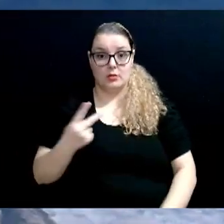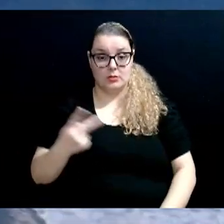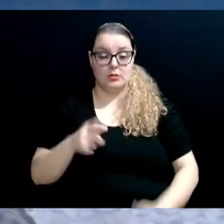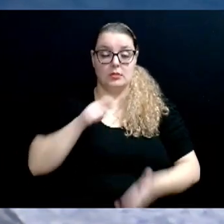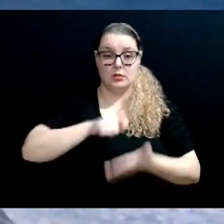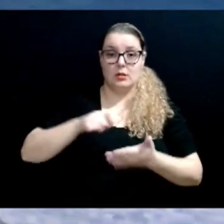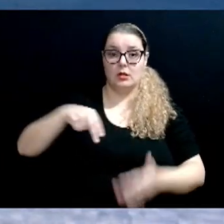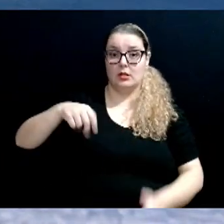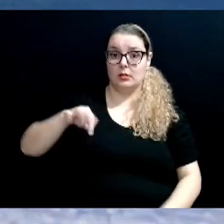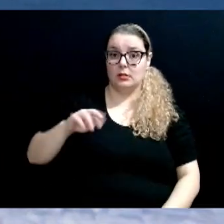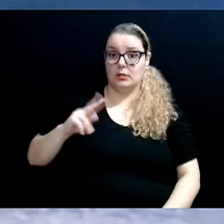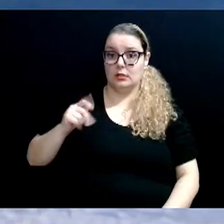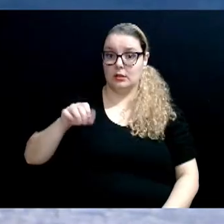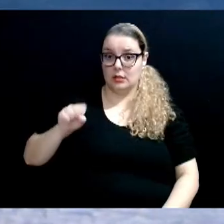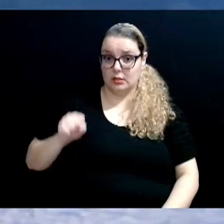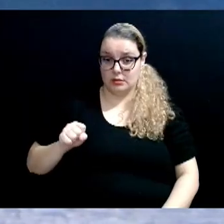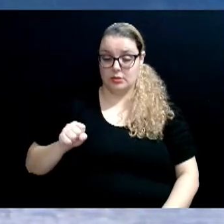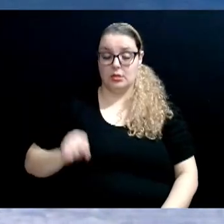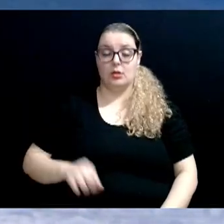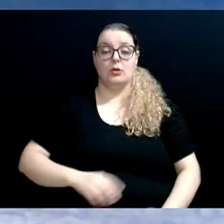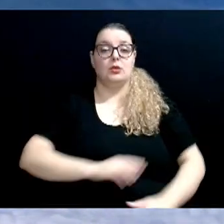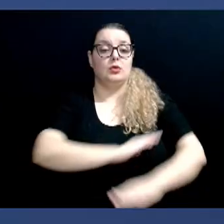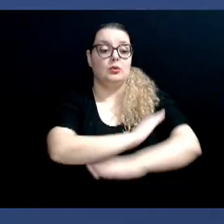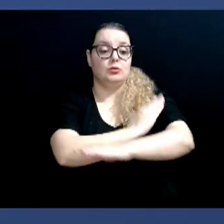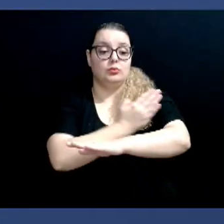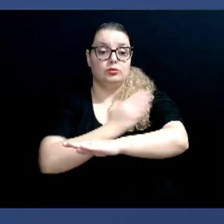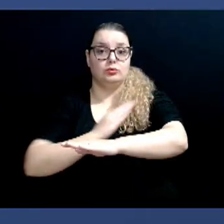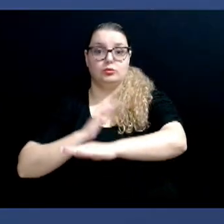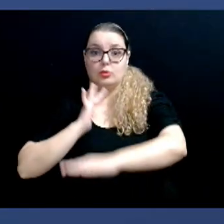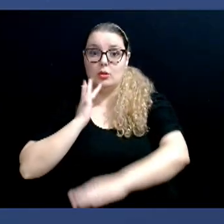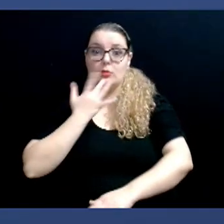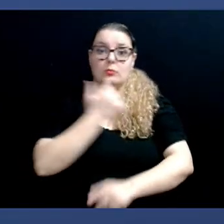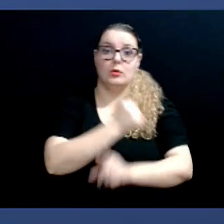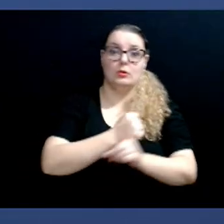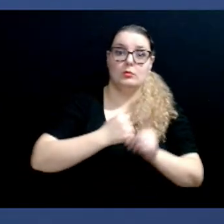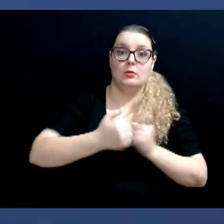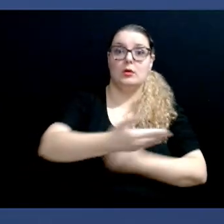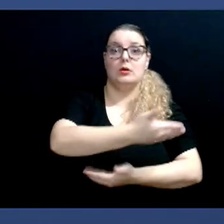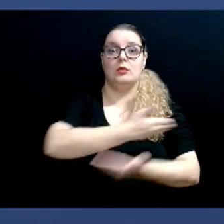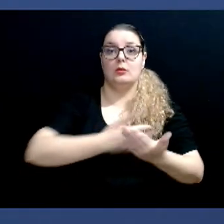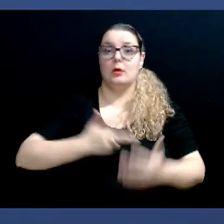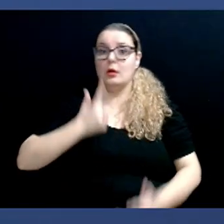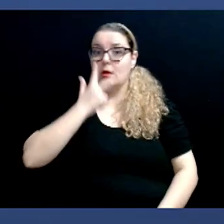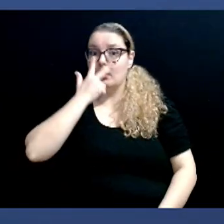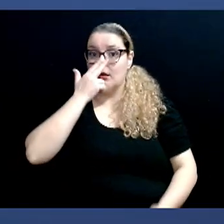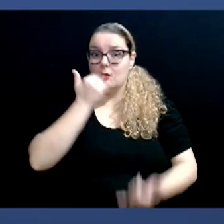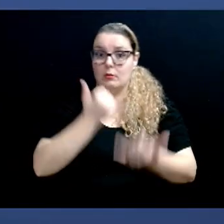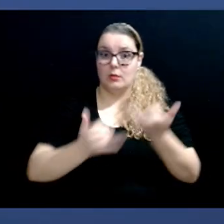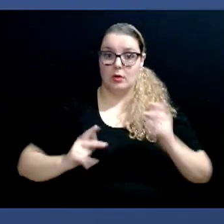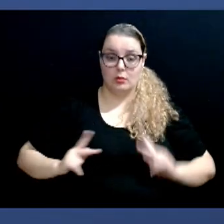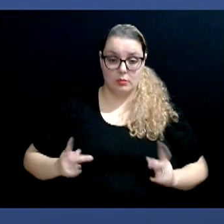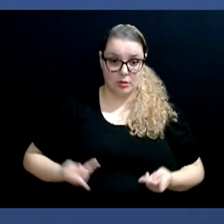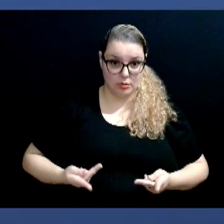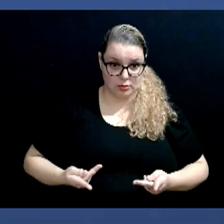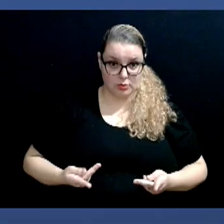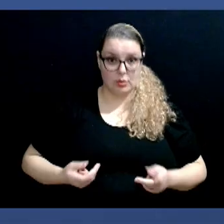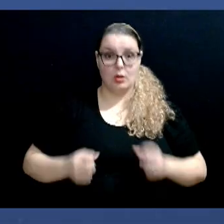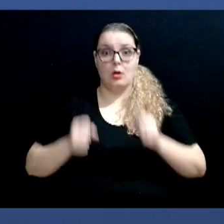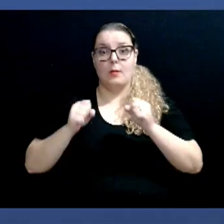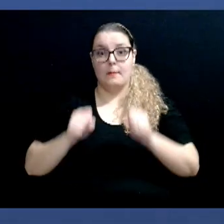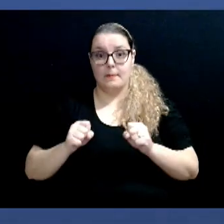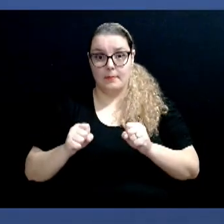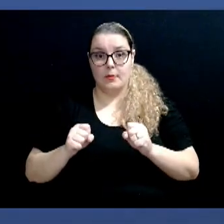os tubarões demonstram preferências sociais semelhantes às humanas. Eles podem formar vínculos,